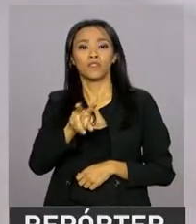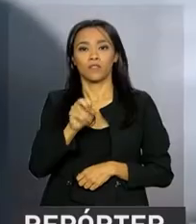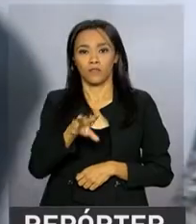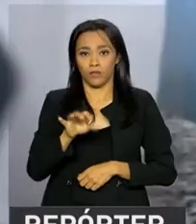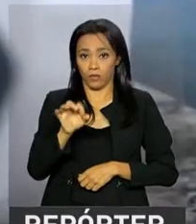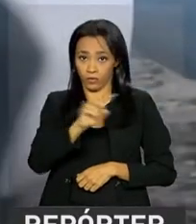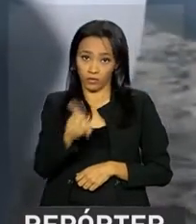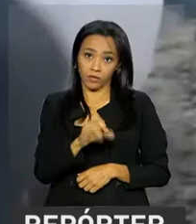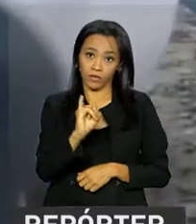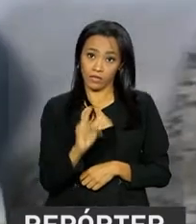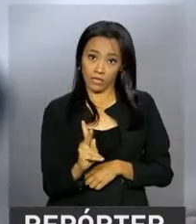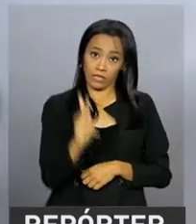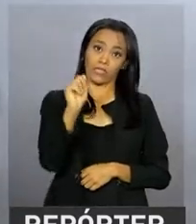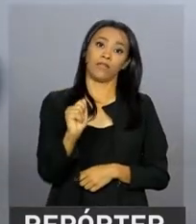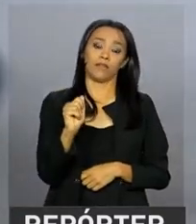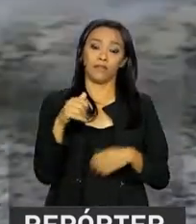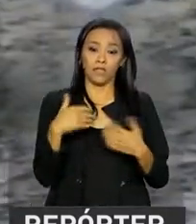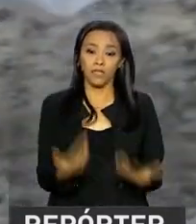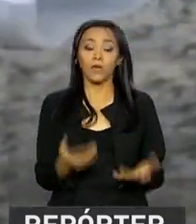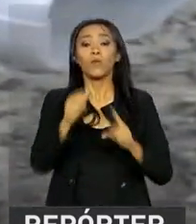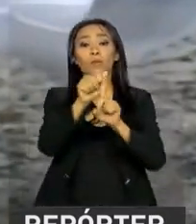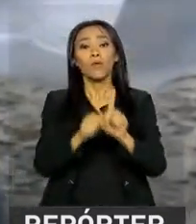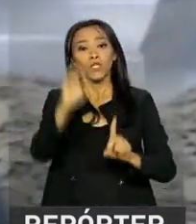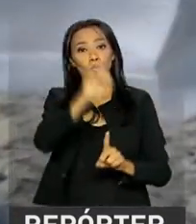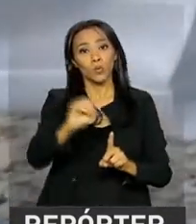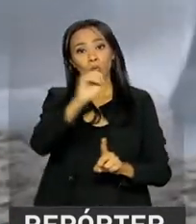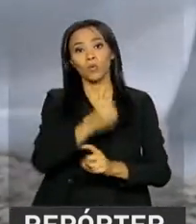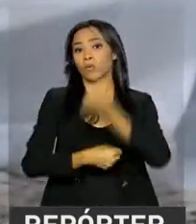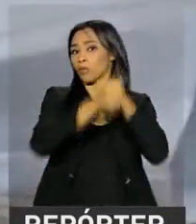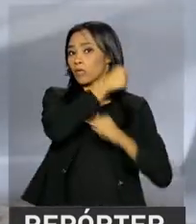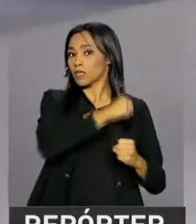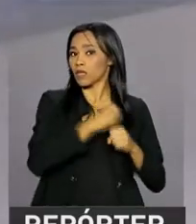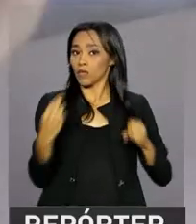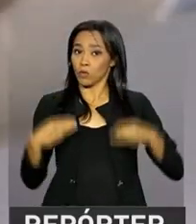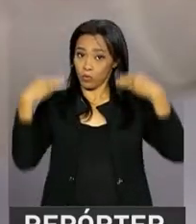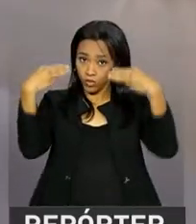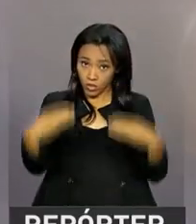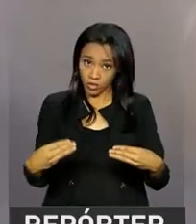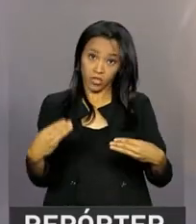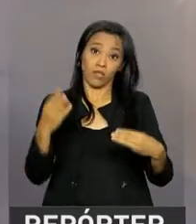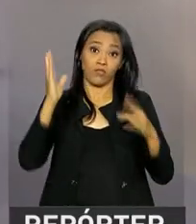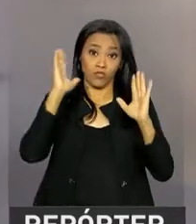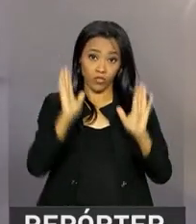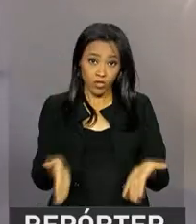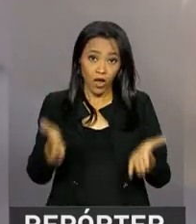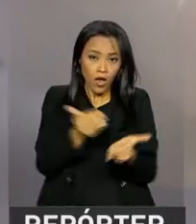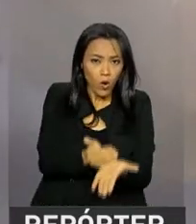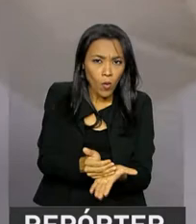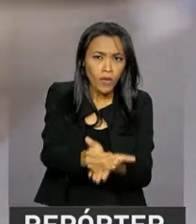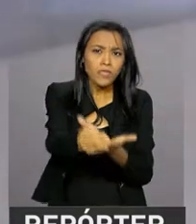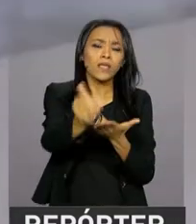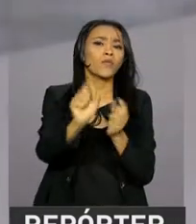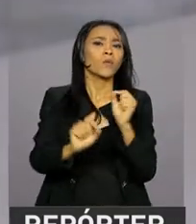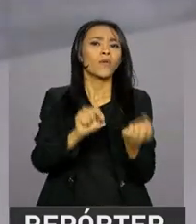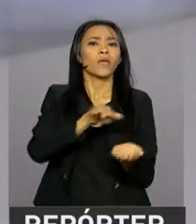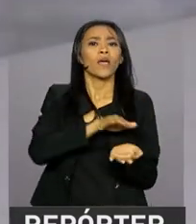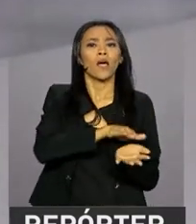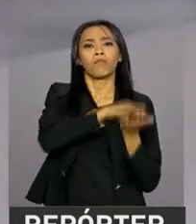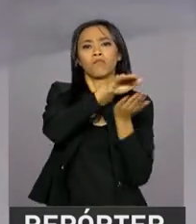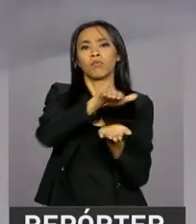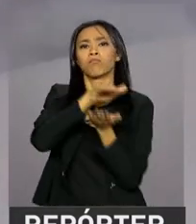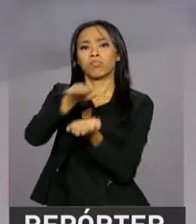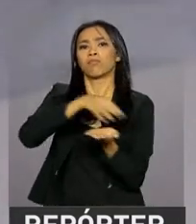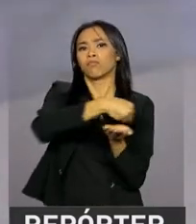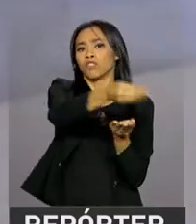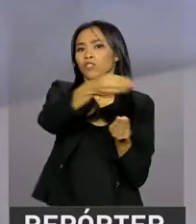em algum momento da vida em outubro do ano passado o ministério já tinha começado a distribuir distribuir 3